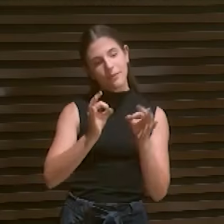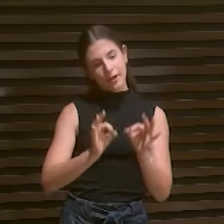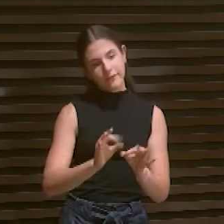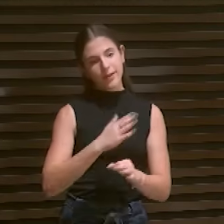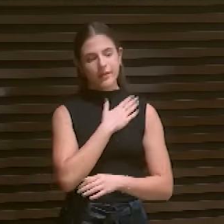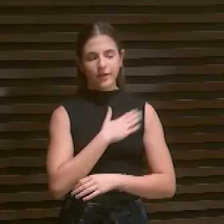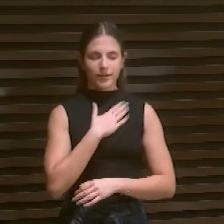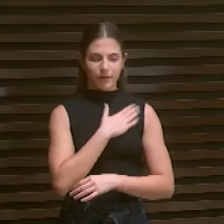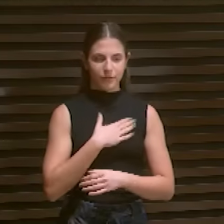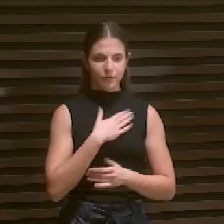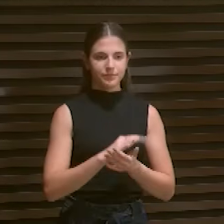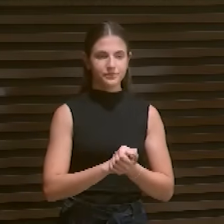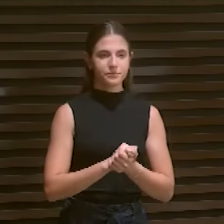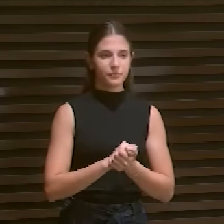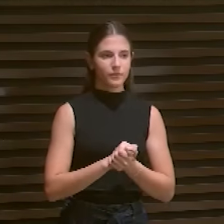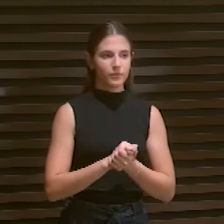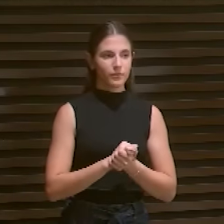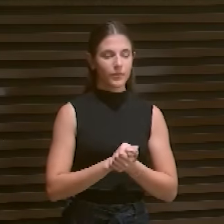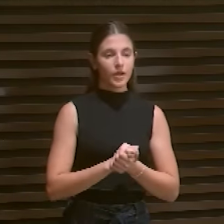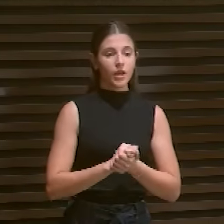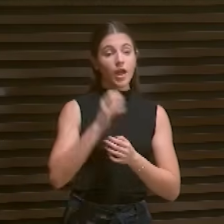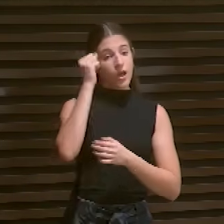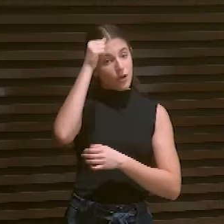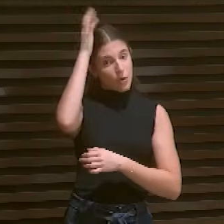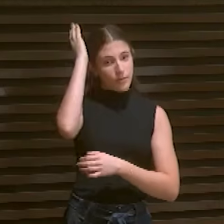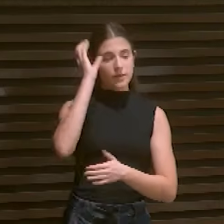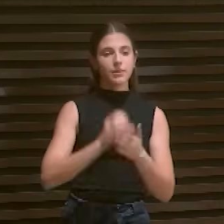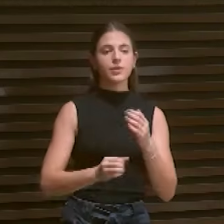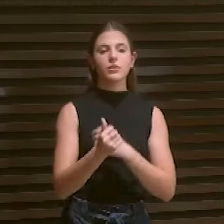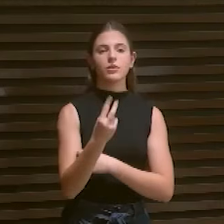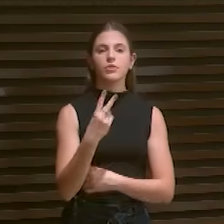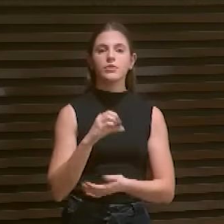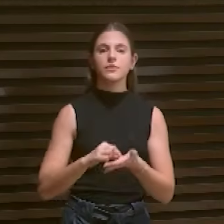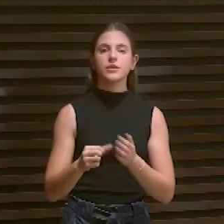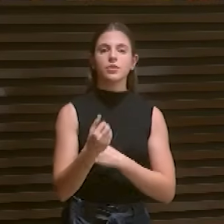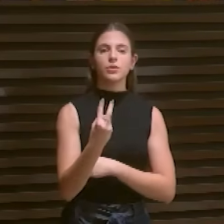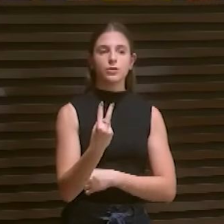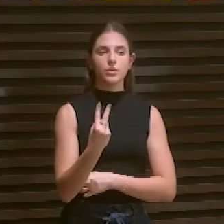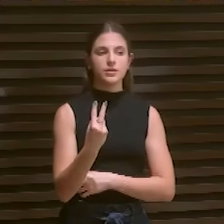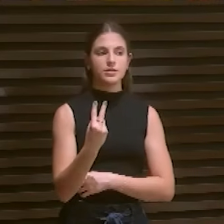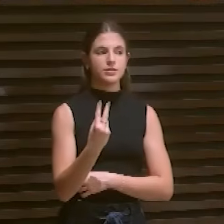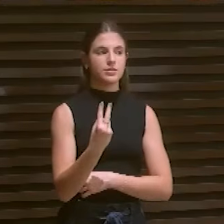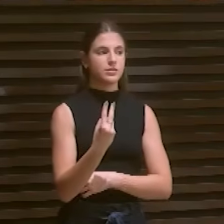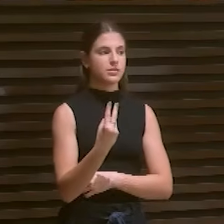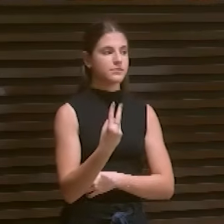agradável. Vamos ler agora Romanos capítulo 12, versículo 2.